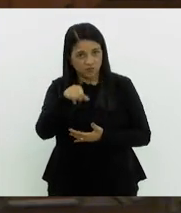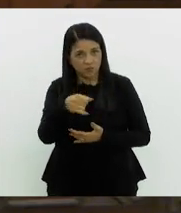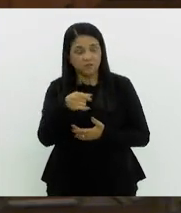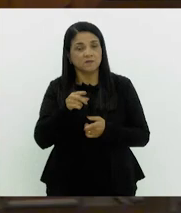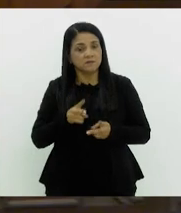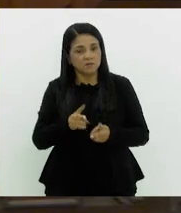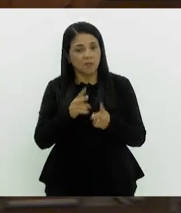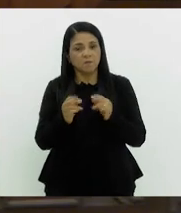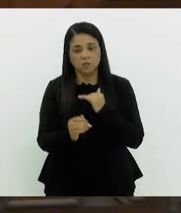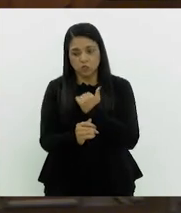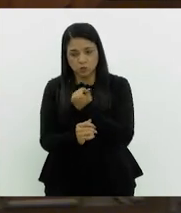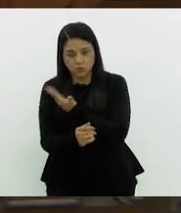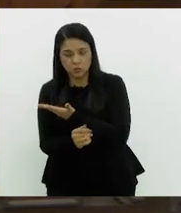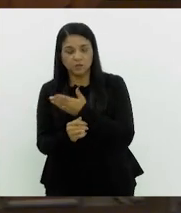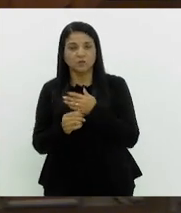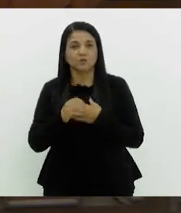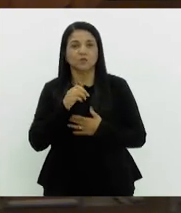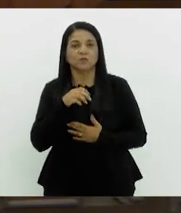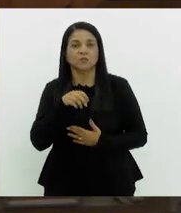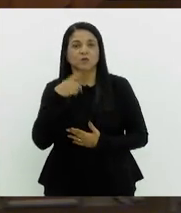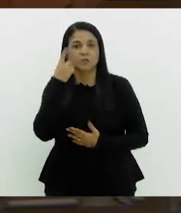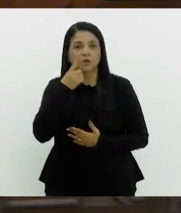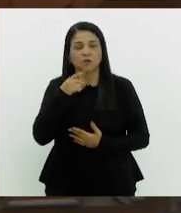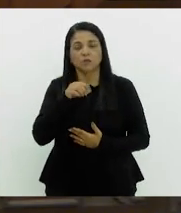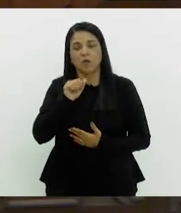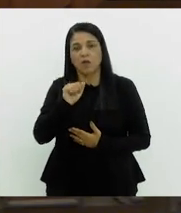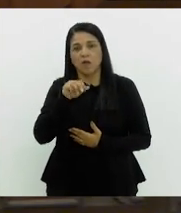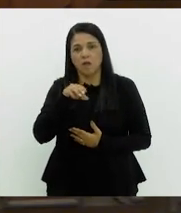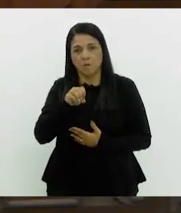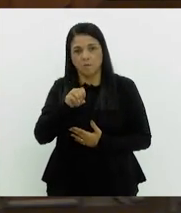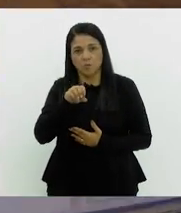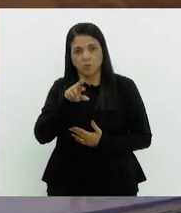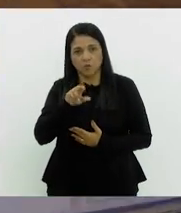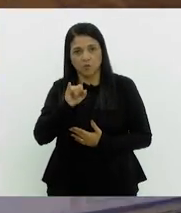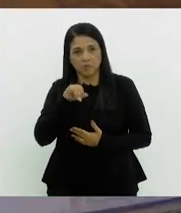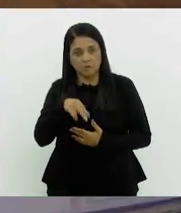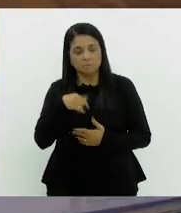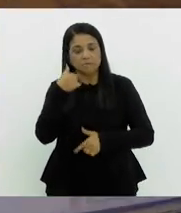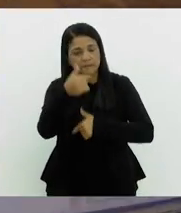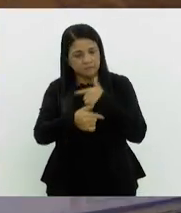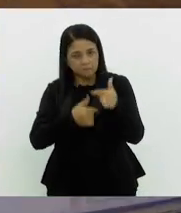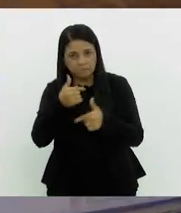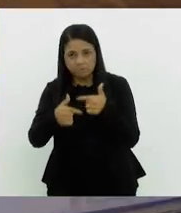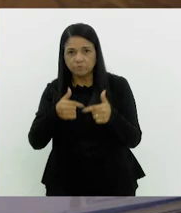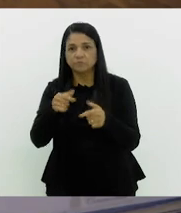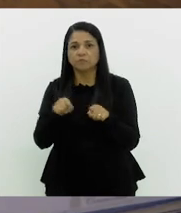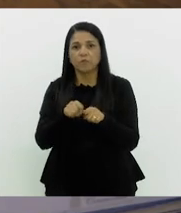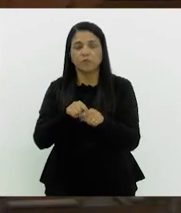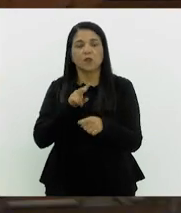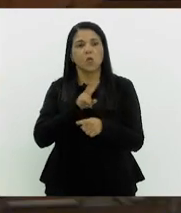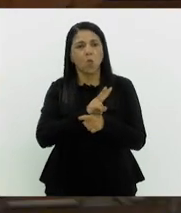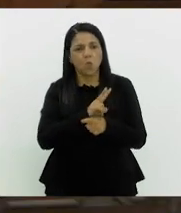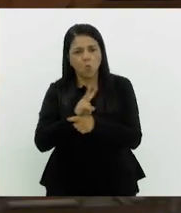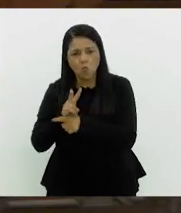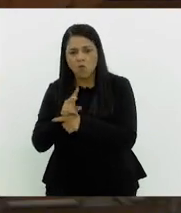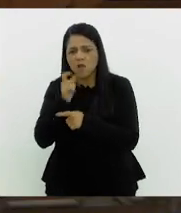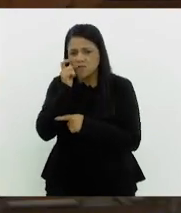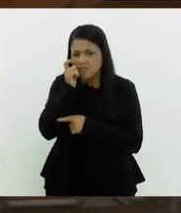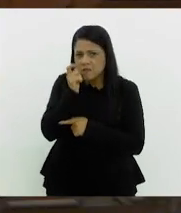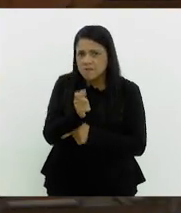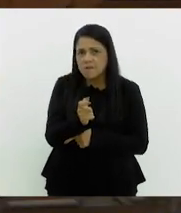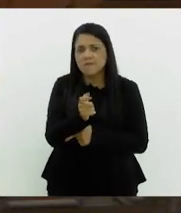lado do deputado Rodrigo Amorim, produzindo, trabalhando e, acima de tudo, resguardando todos os interesses que